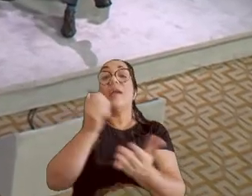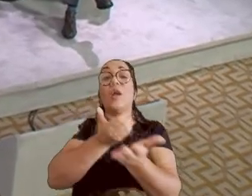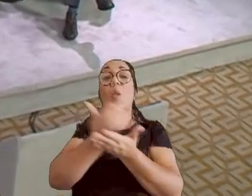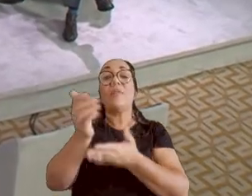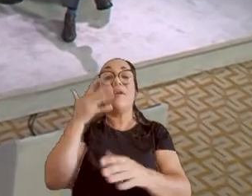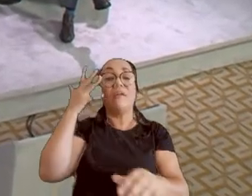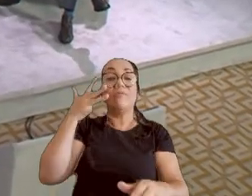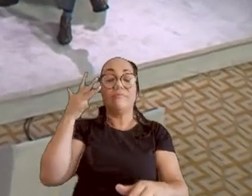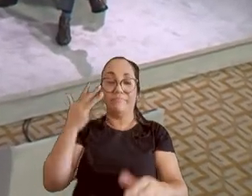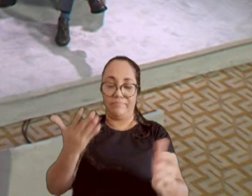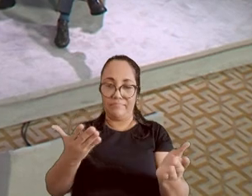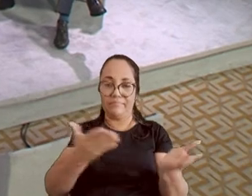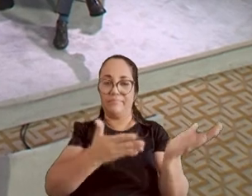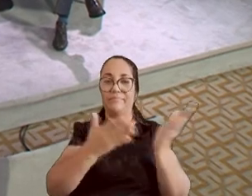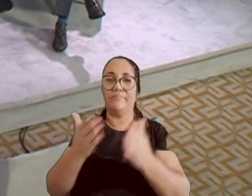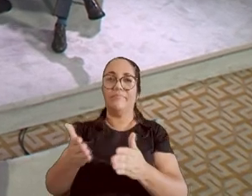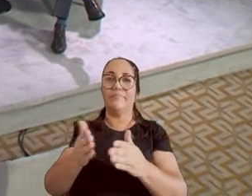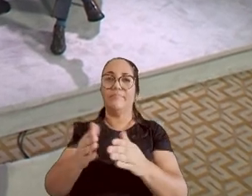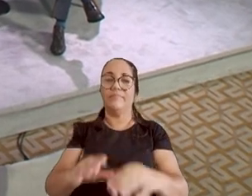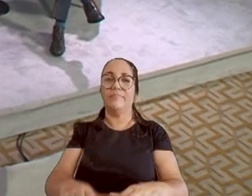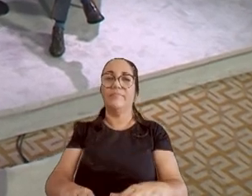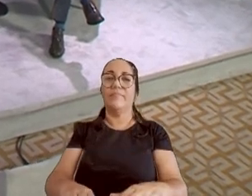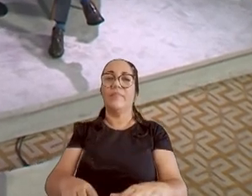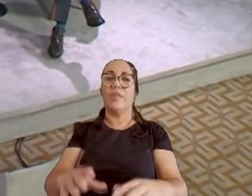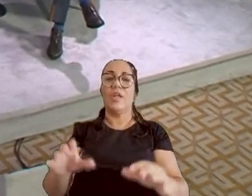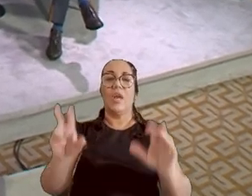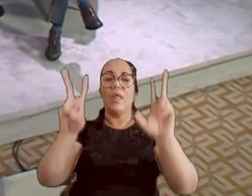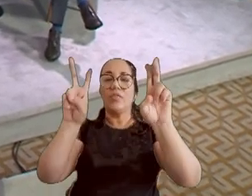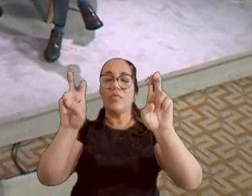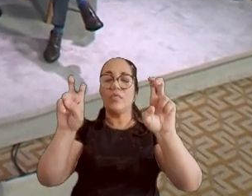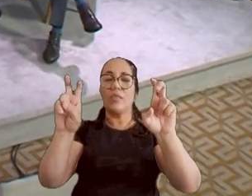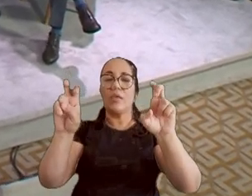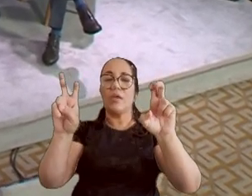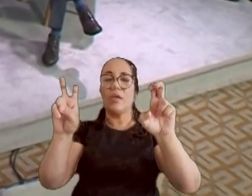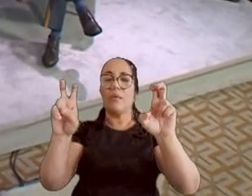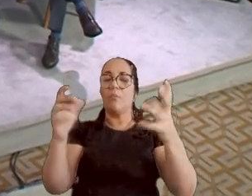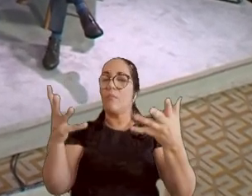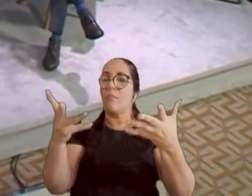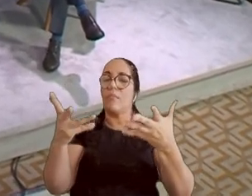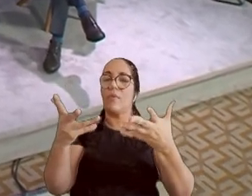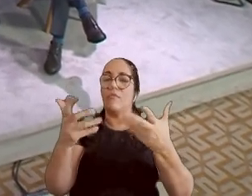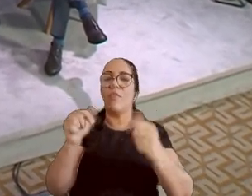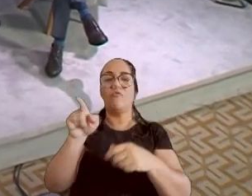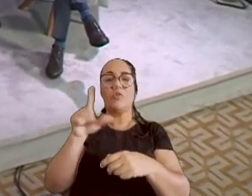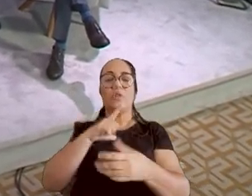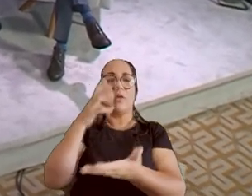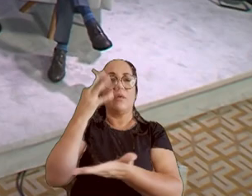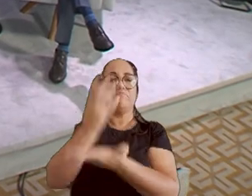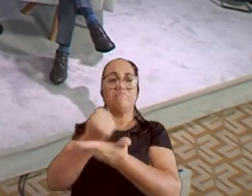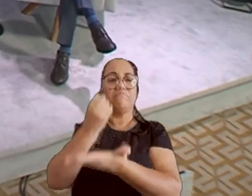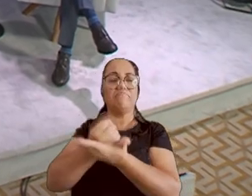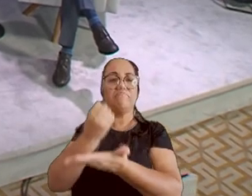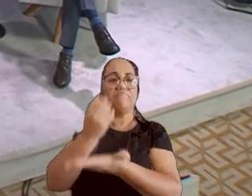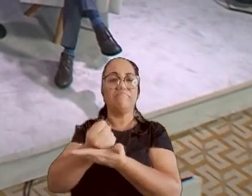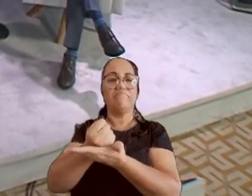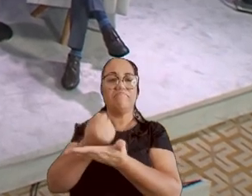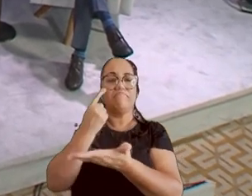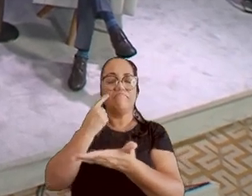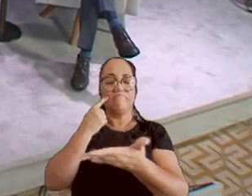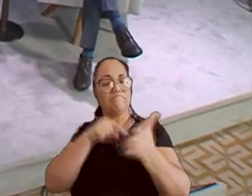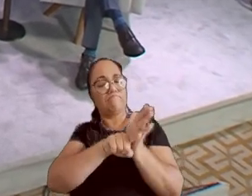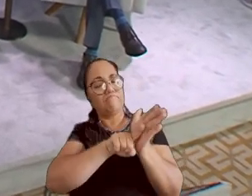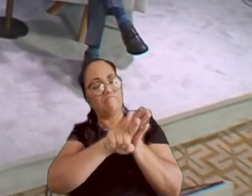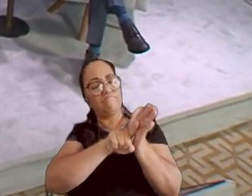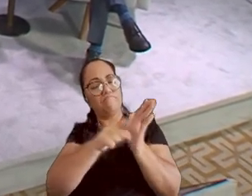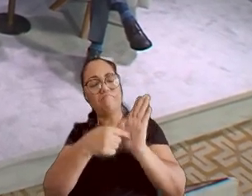acho que é um ótimo tema talvez você tenha números até melhor do que eu para isso né A última vez que eu olhei o Agro representava mais ou menos